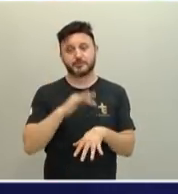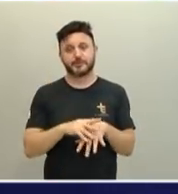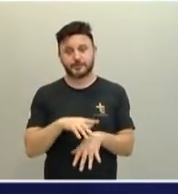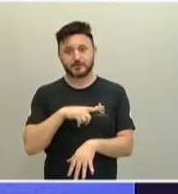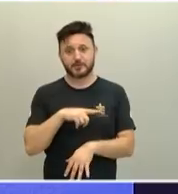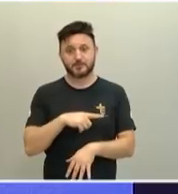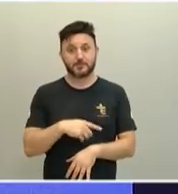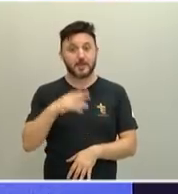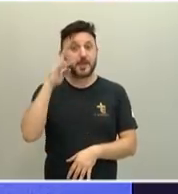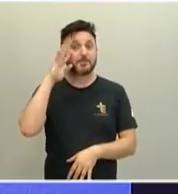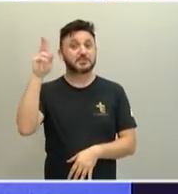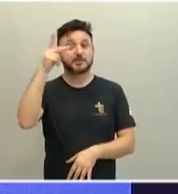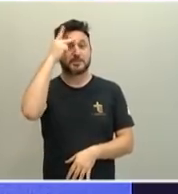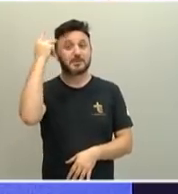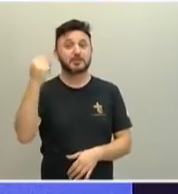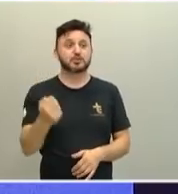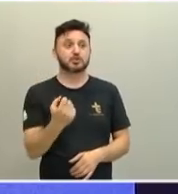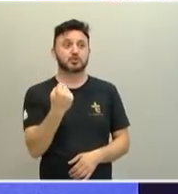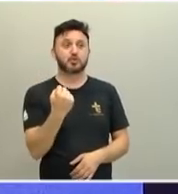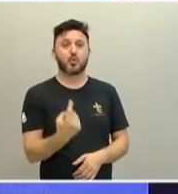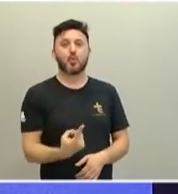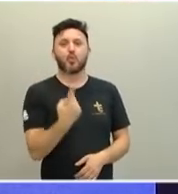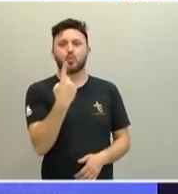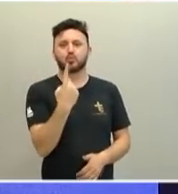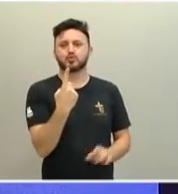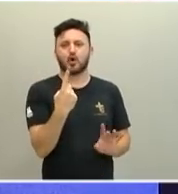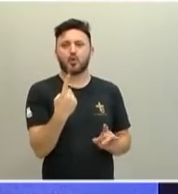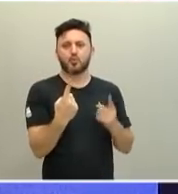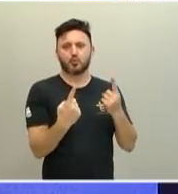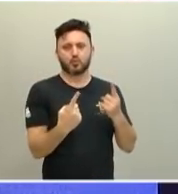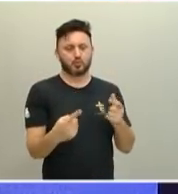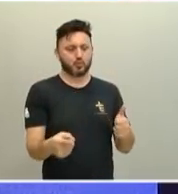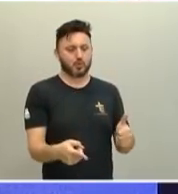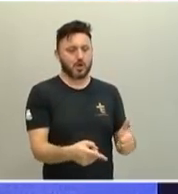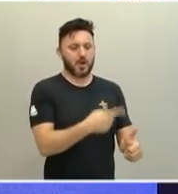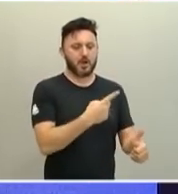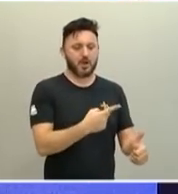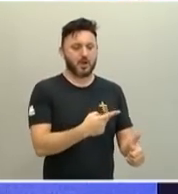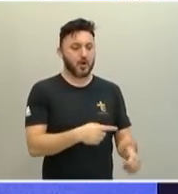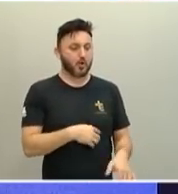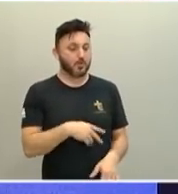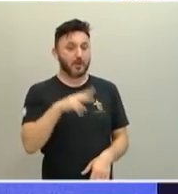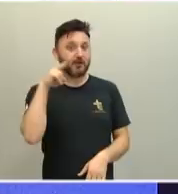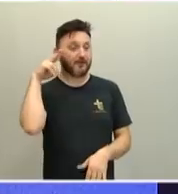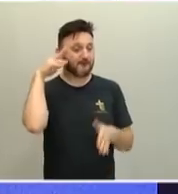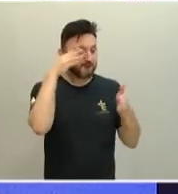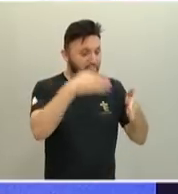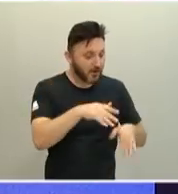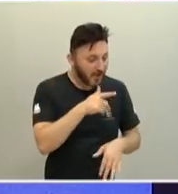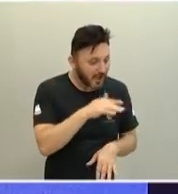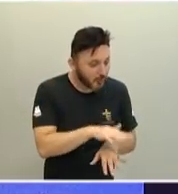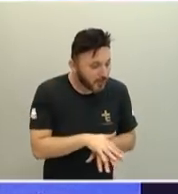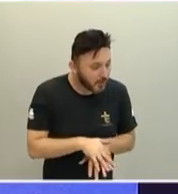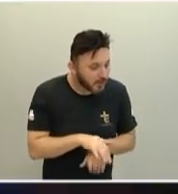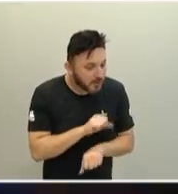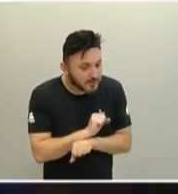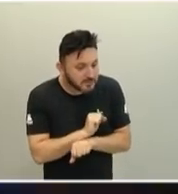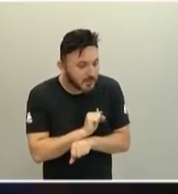o primeiro que toca. Primeiro que eles não sabem que tempo a água se mexe, então tem que ficar ali o tempo todo. E segundo que eles não